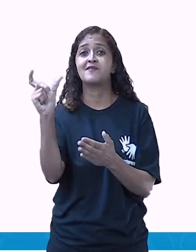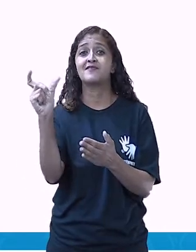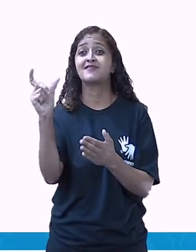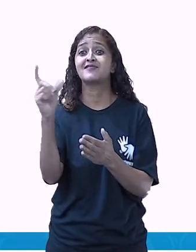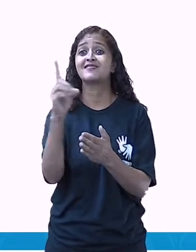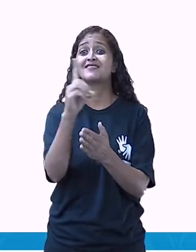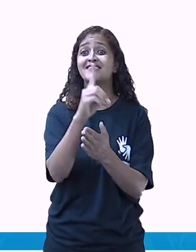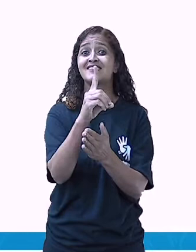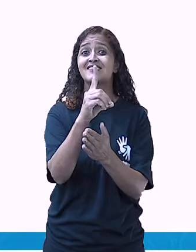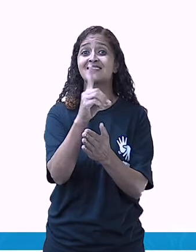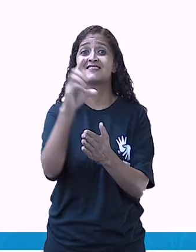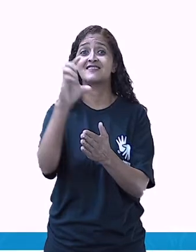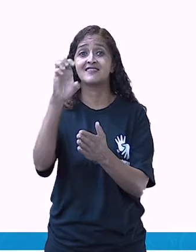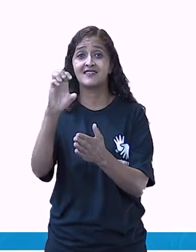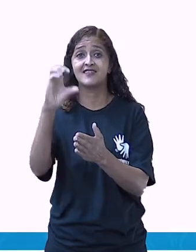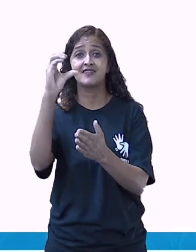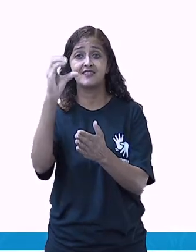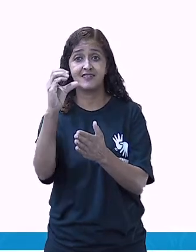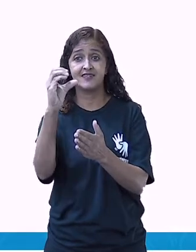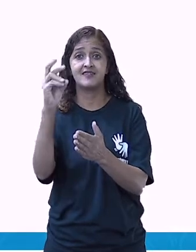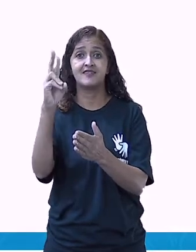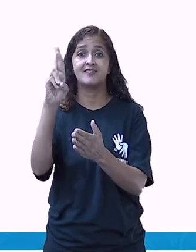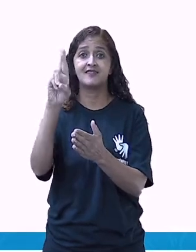D, diminuir.